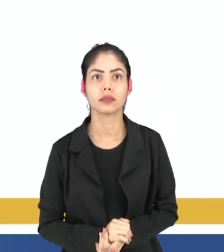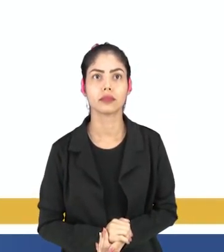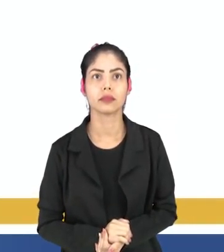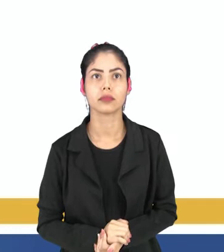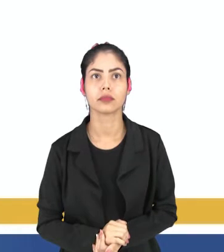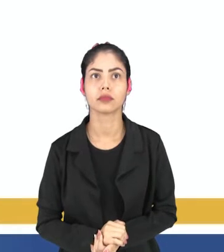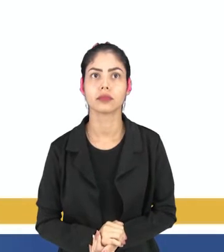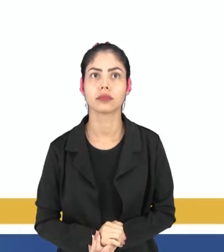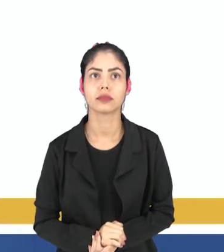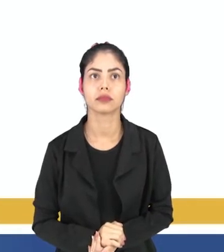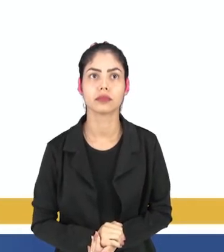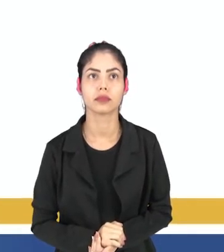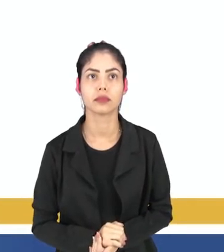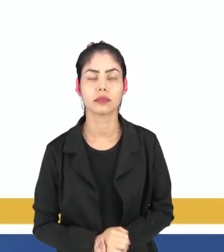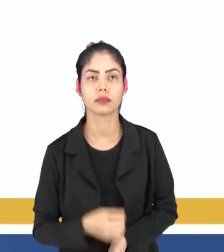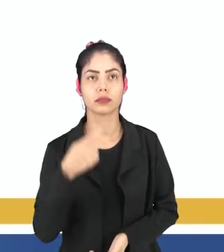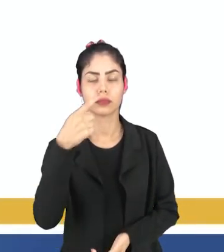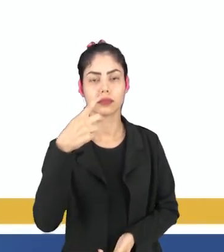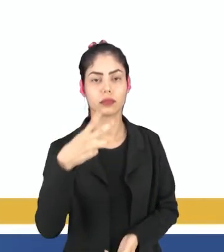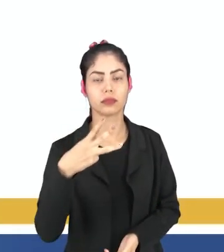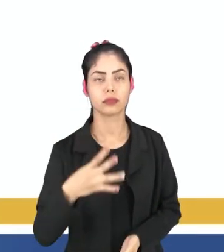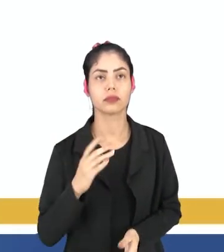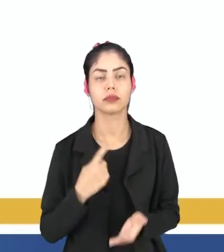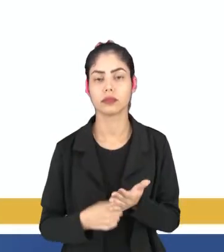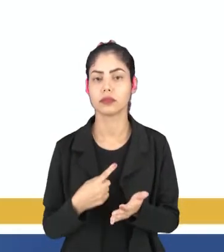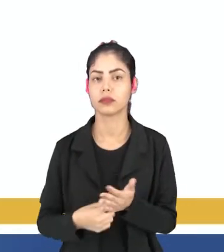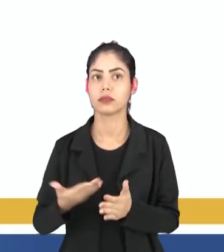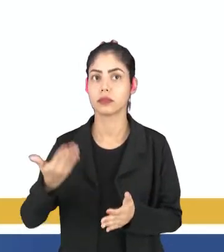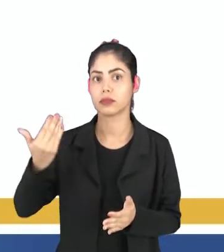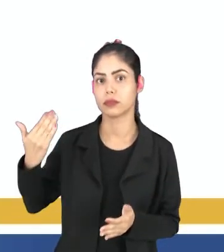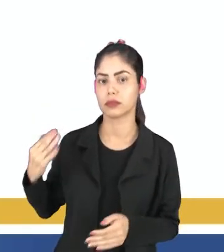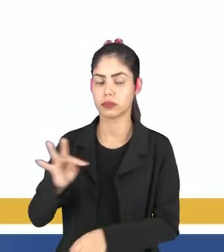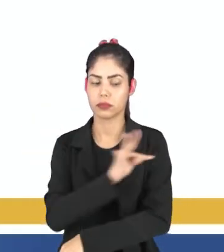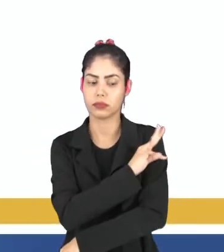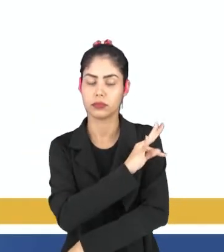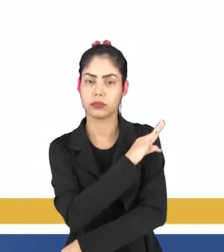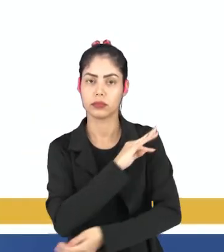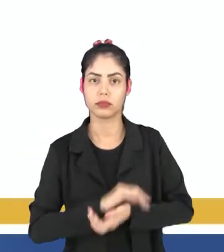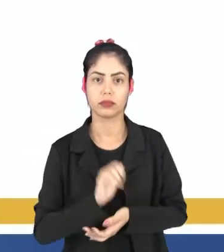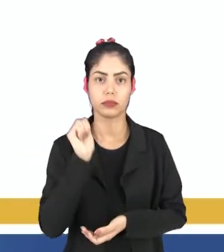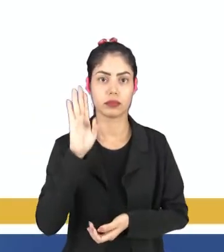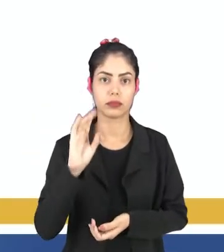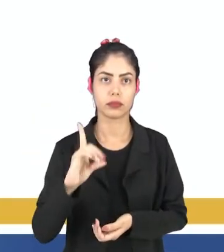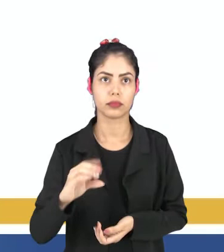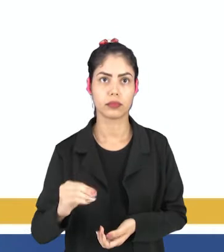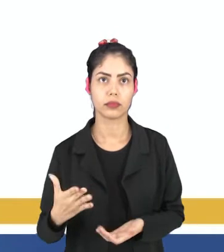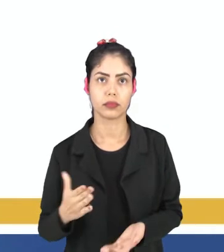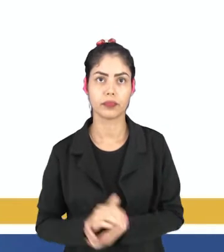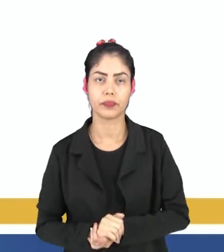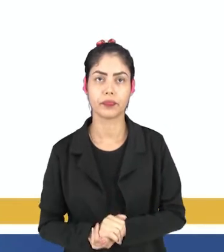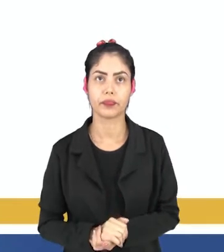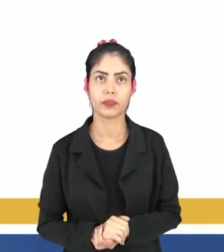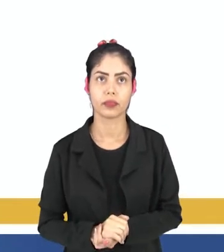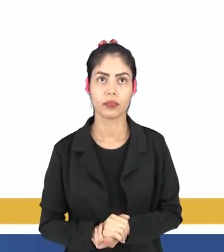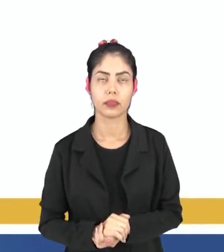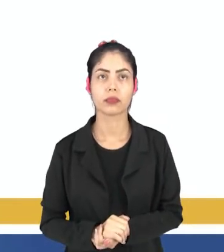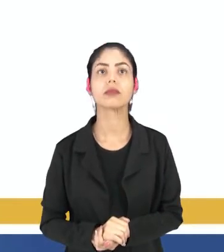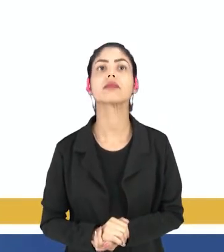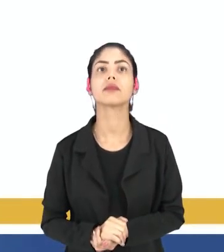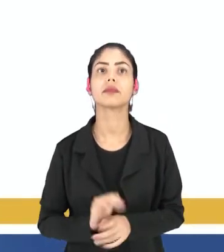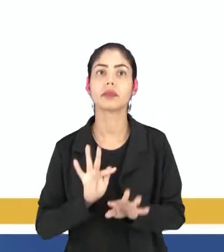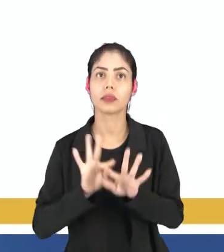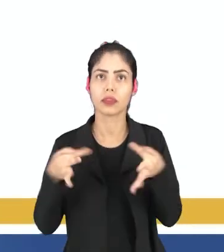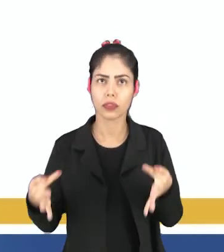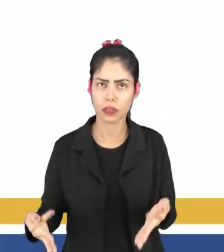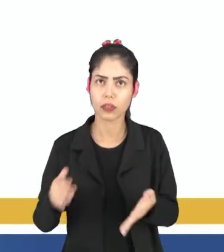eu tenho 4 descrições que correspondem àquelas técnicas de conservação, tá? A 1